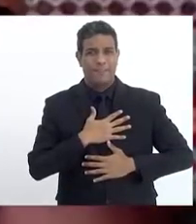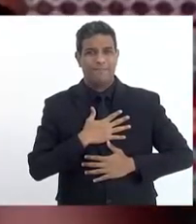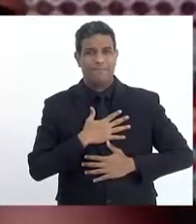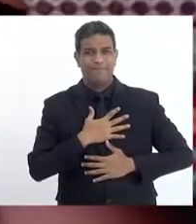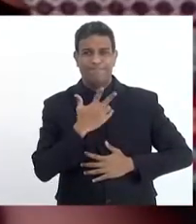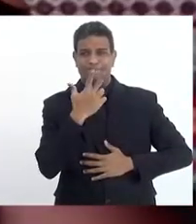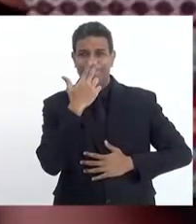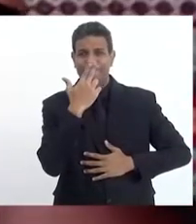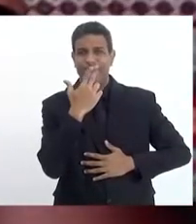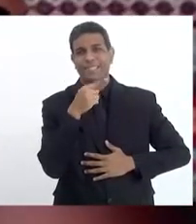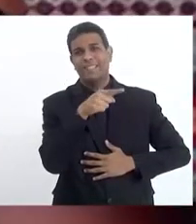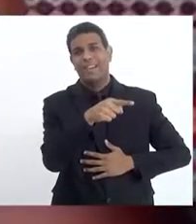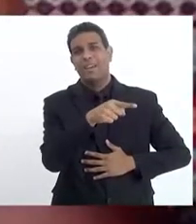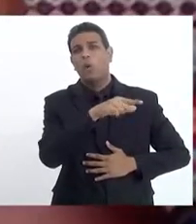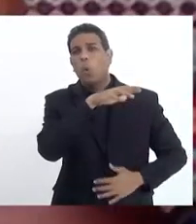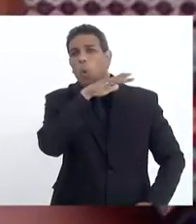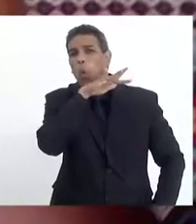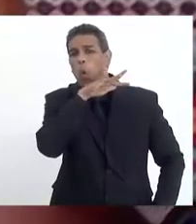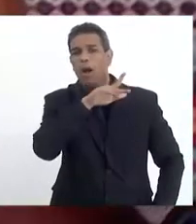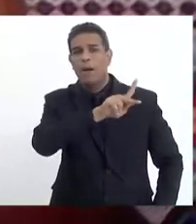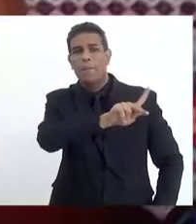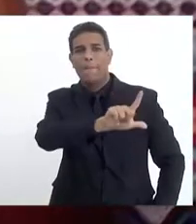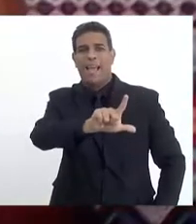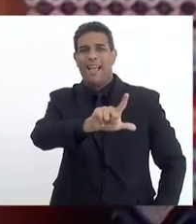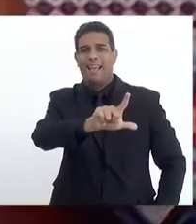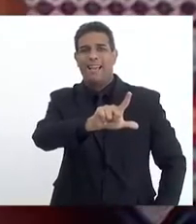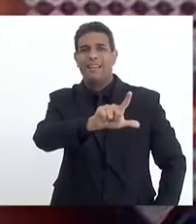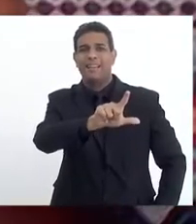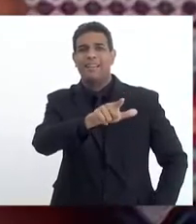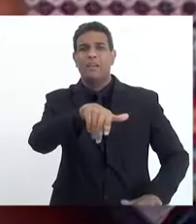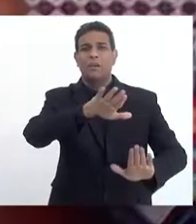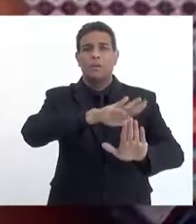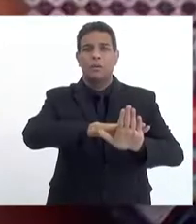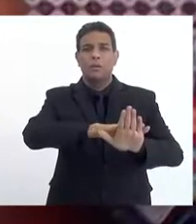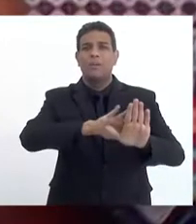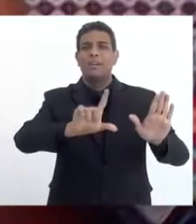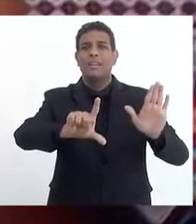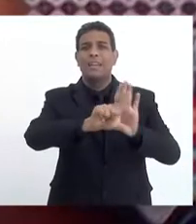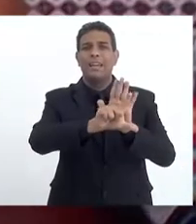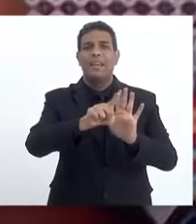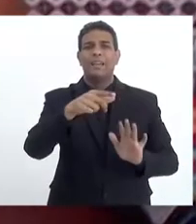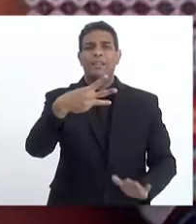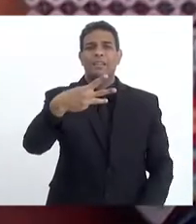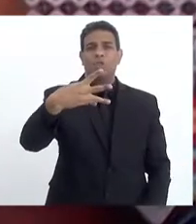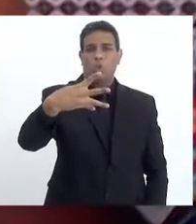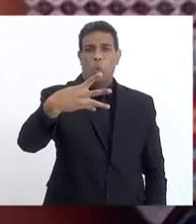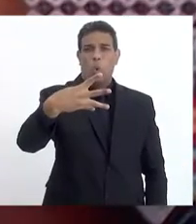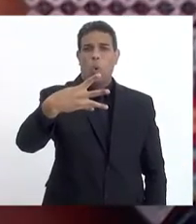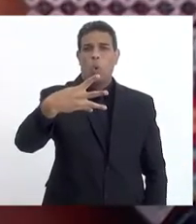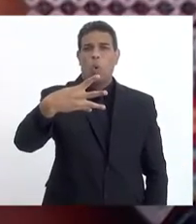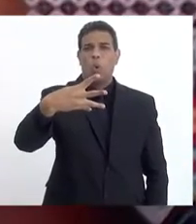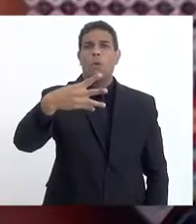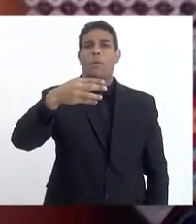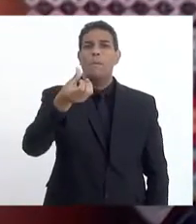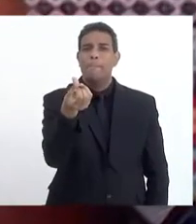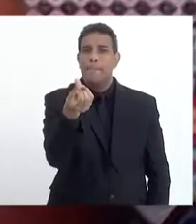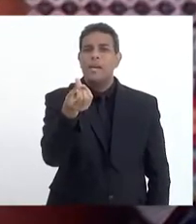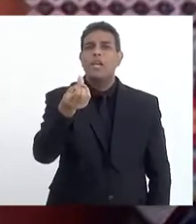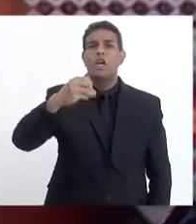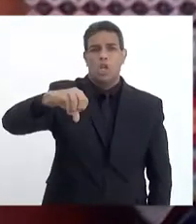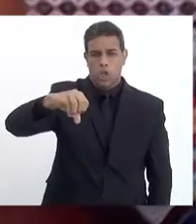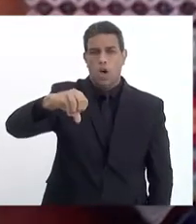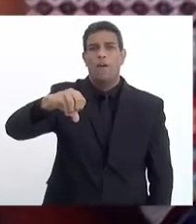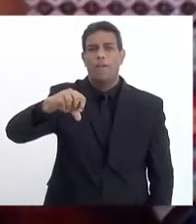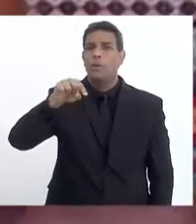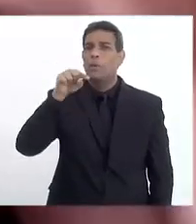está prejudicado. Prejudicado pela Lei 3469, de 28 de setembro, que já